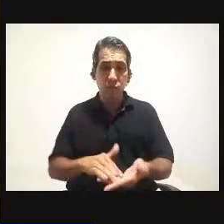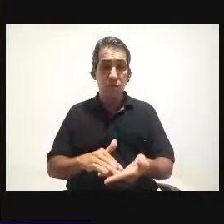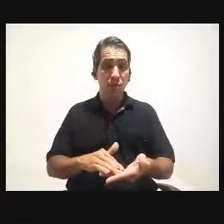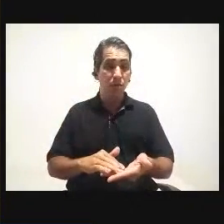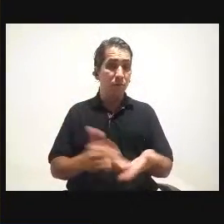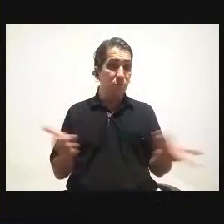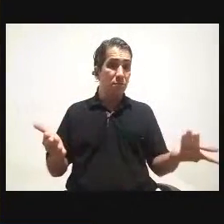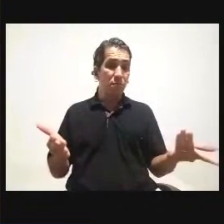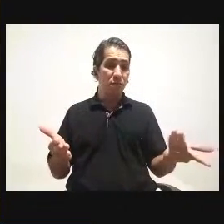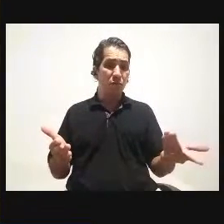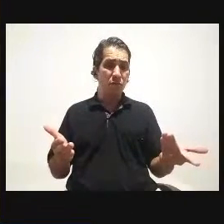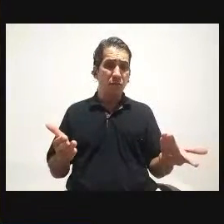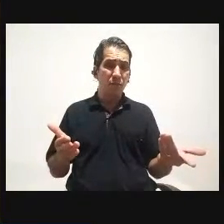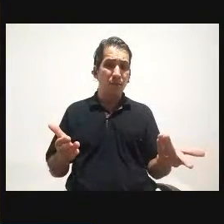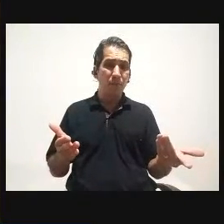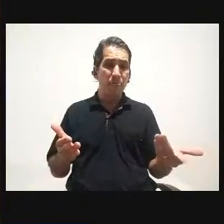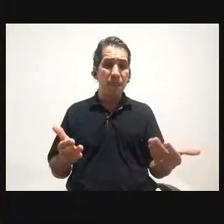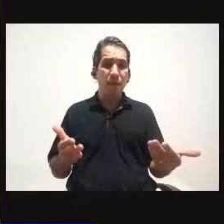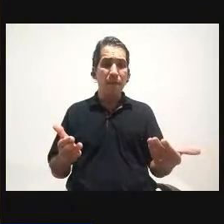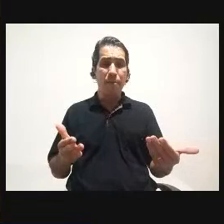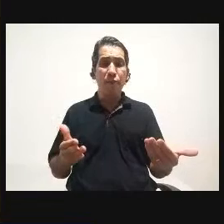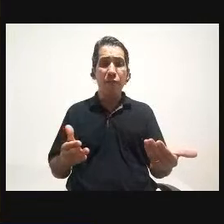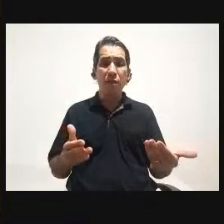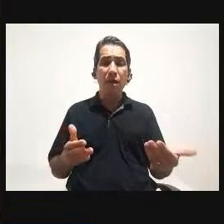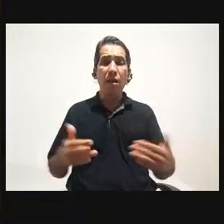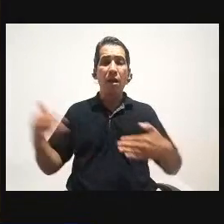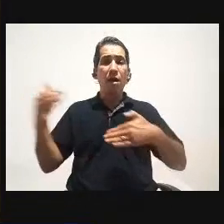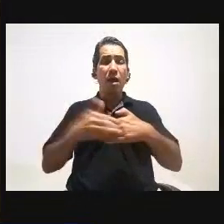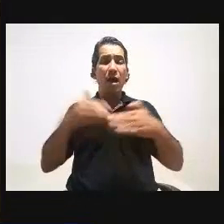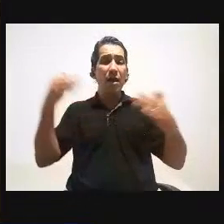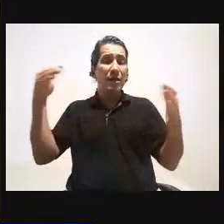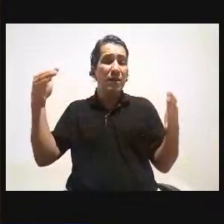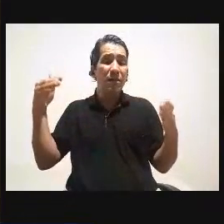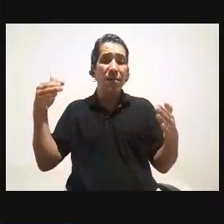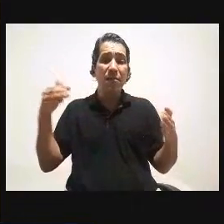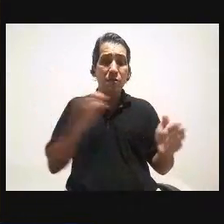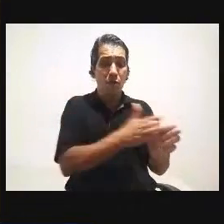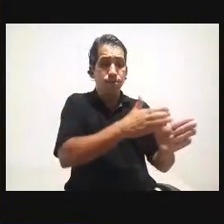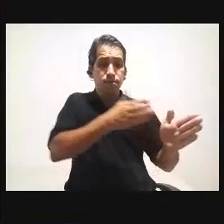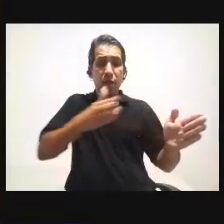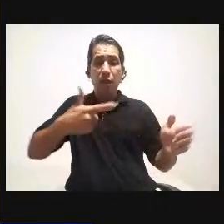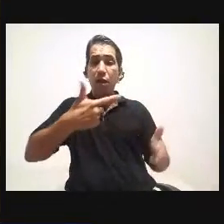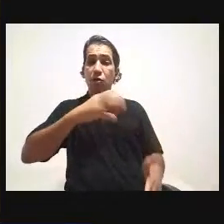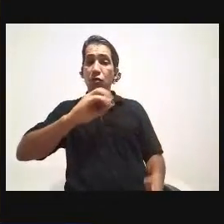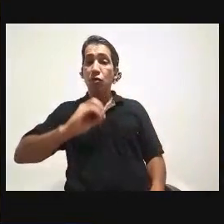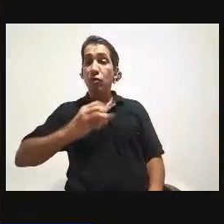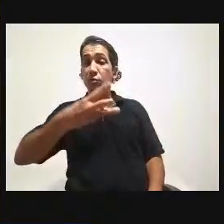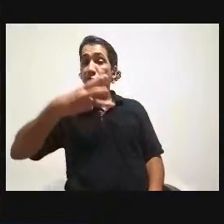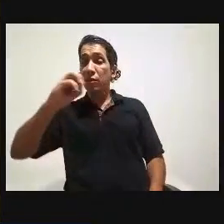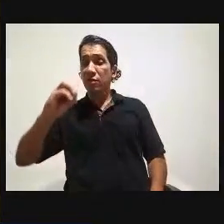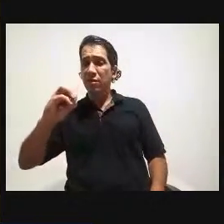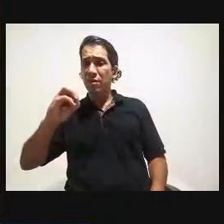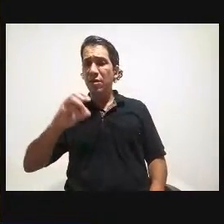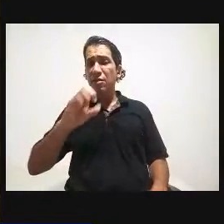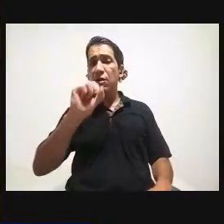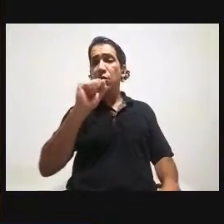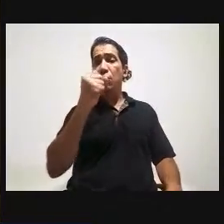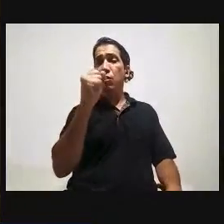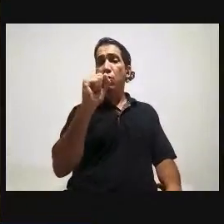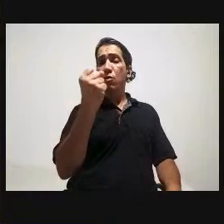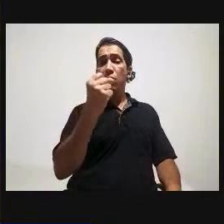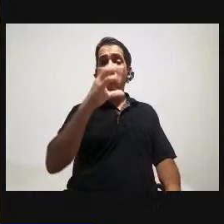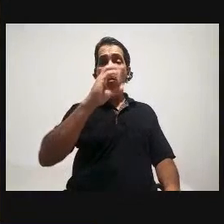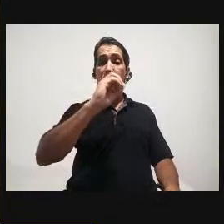no mundo, vai ter 800 bilhões de sensores instalados. Então, aquilo que o Marcelo fez referência, que é o